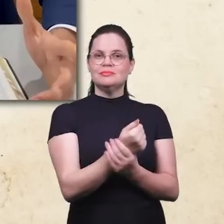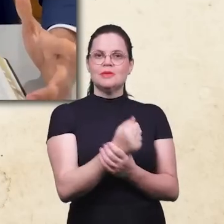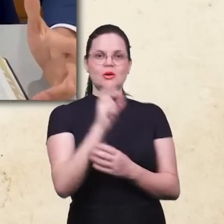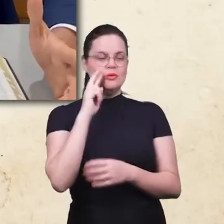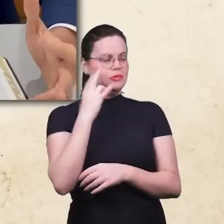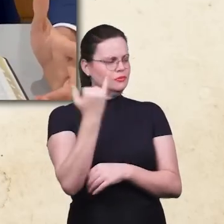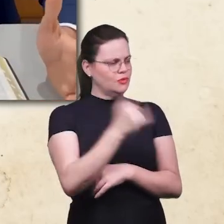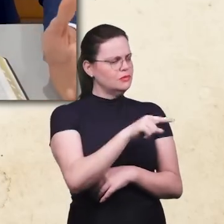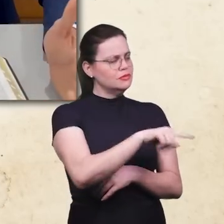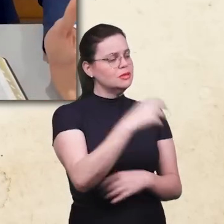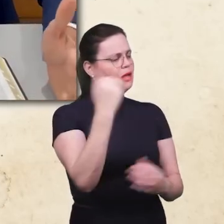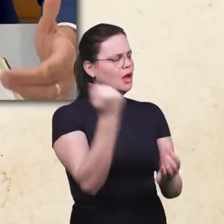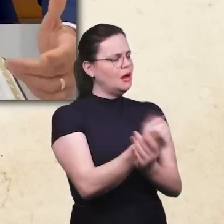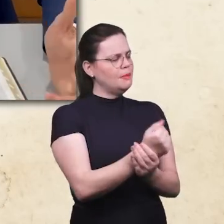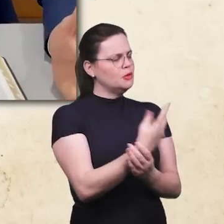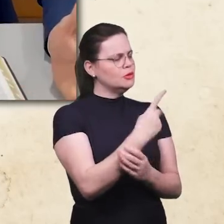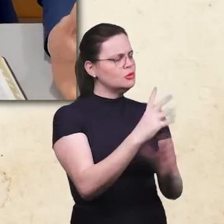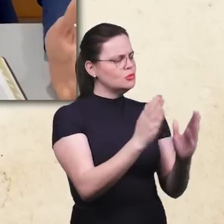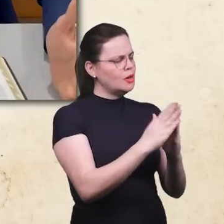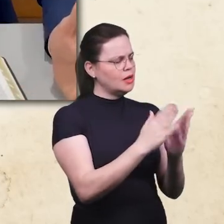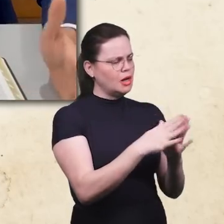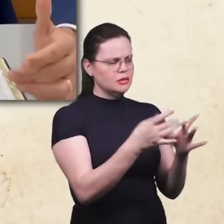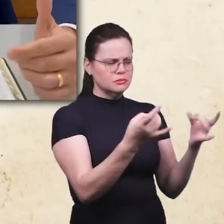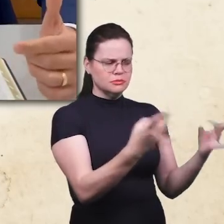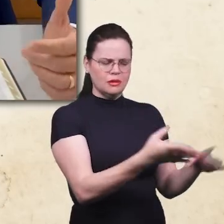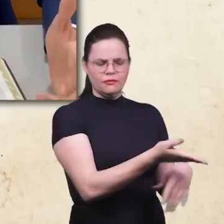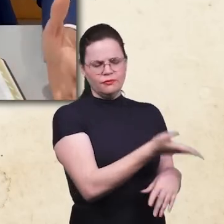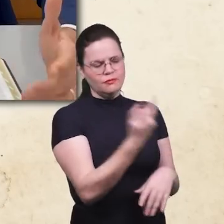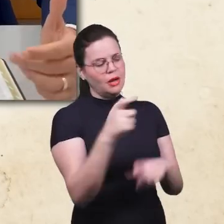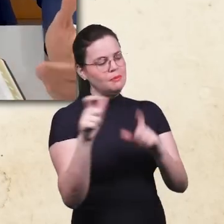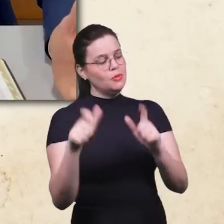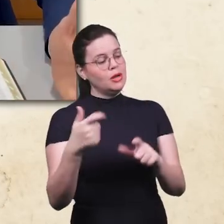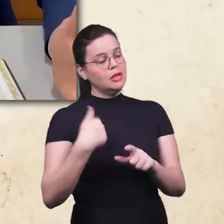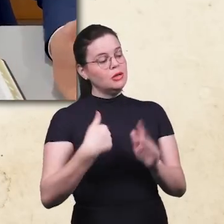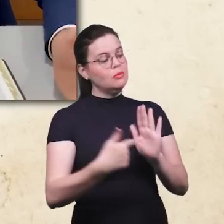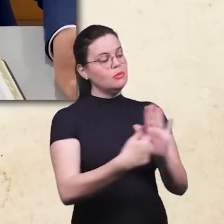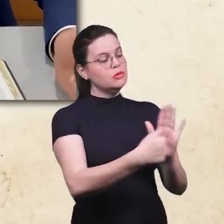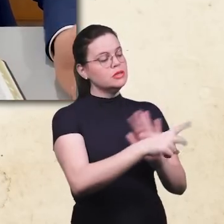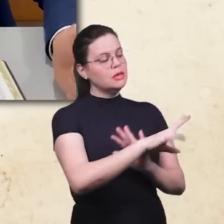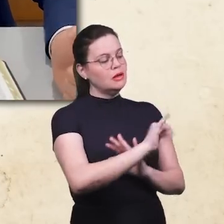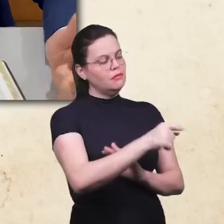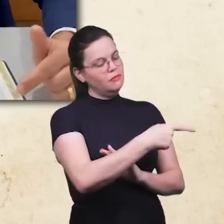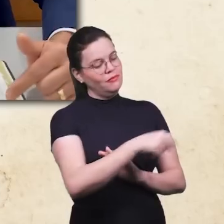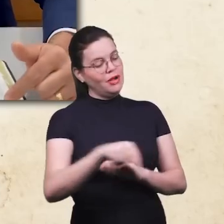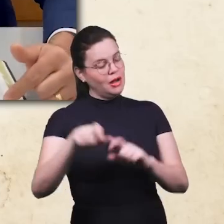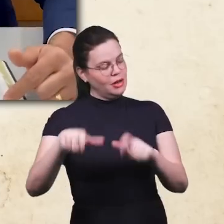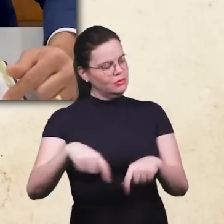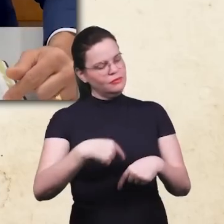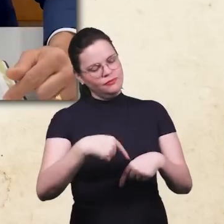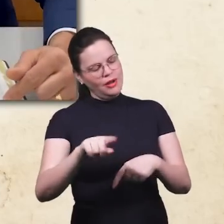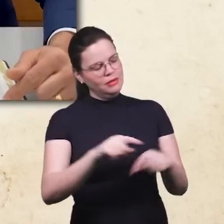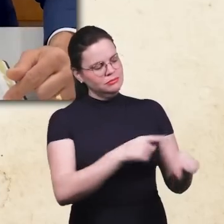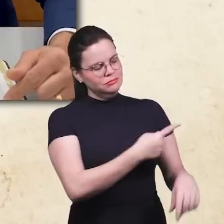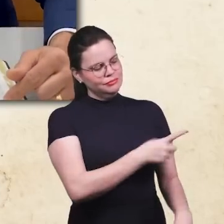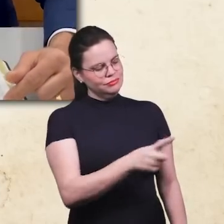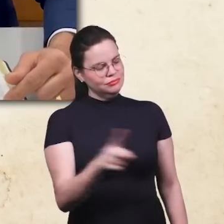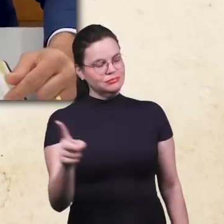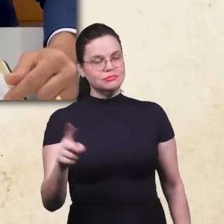Senhor falou com Abraão, Abraão, sai da tua casa, sai da tua terra, da tua parentela, vai para um lugar que eu vou te